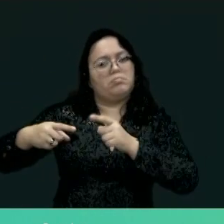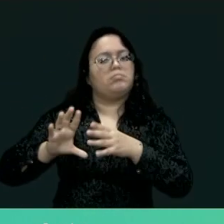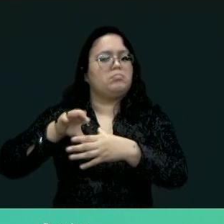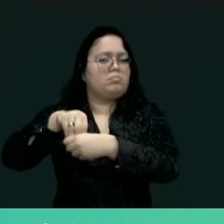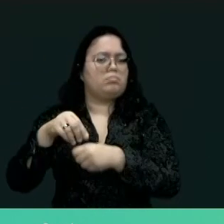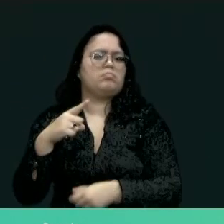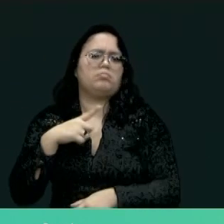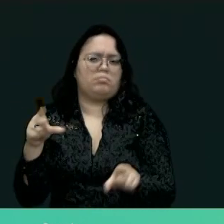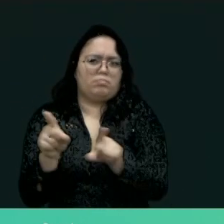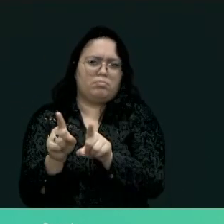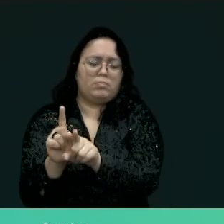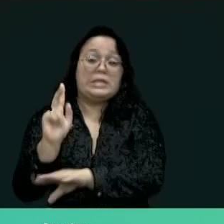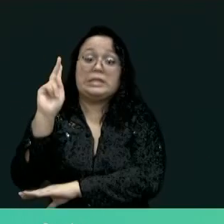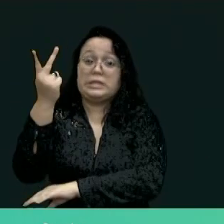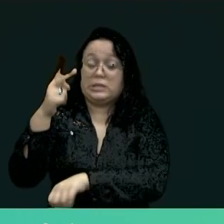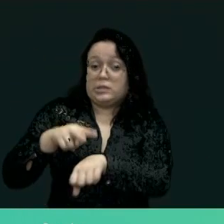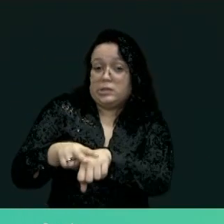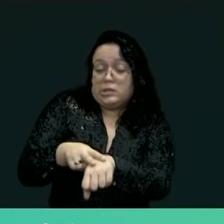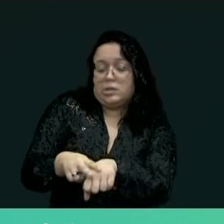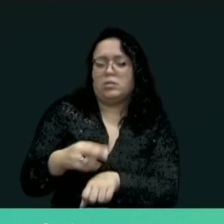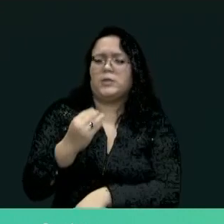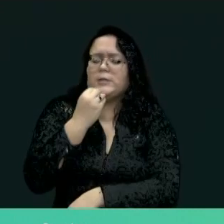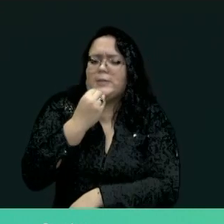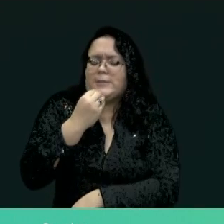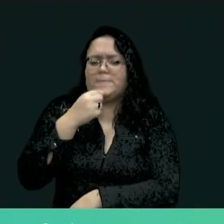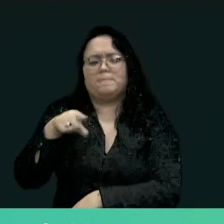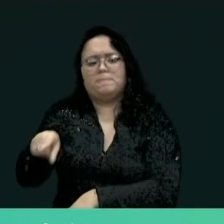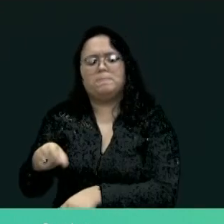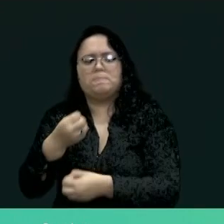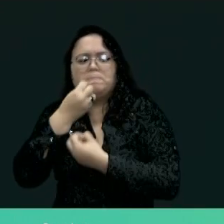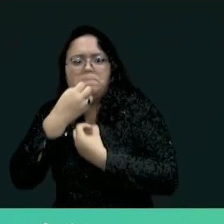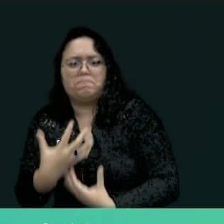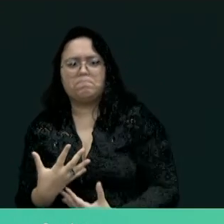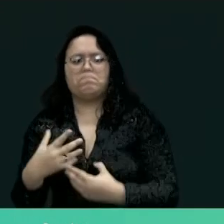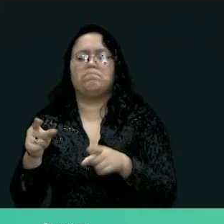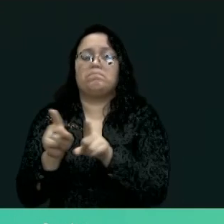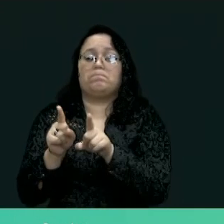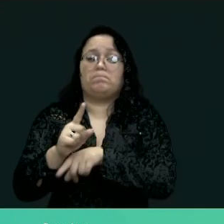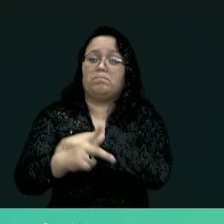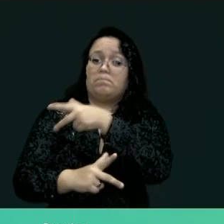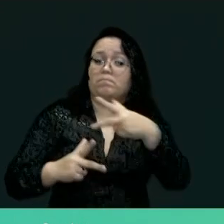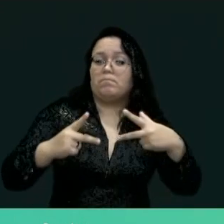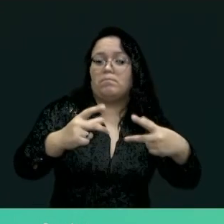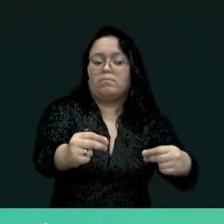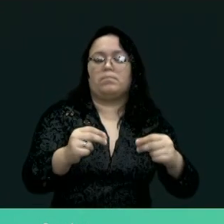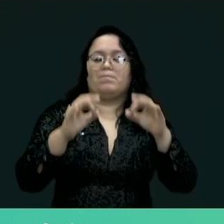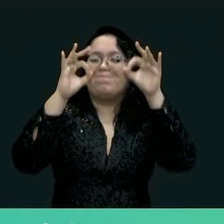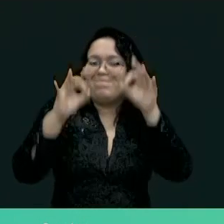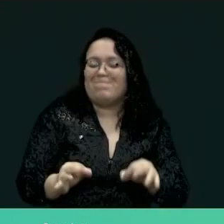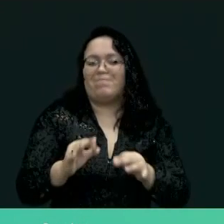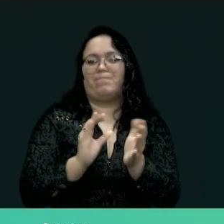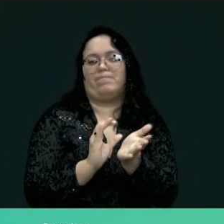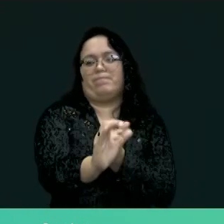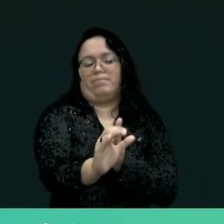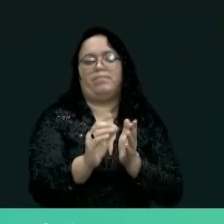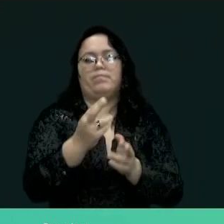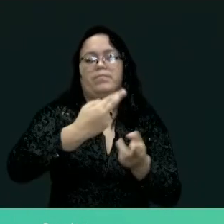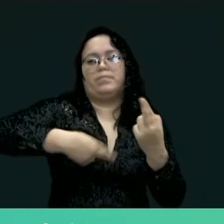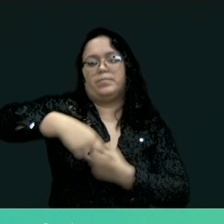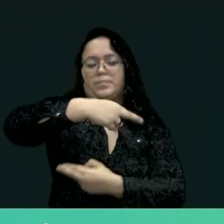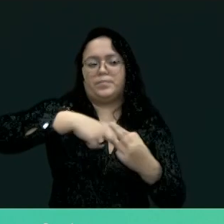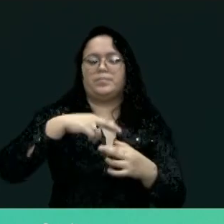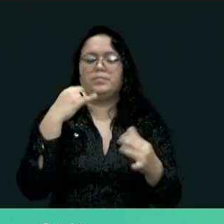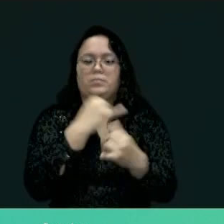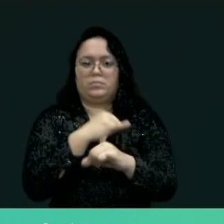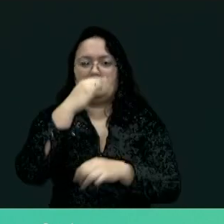O hidrogênio verde, sem dúvida, é o presente dos investimentos em energias renováveis no